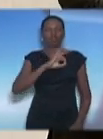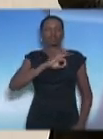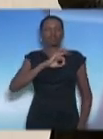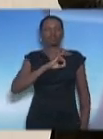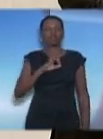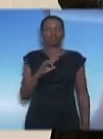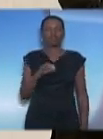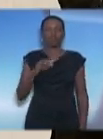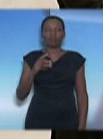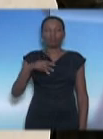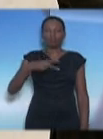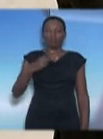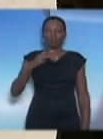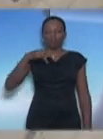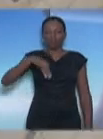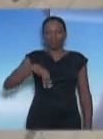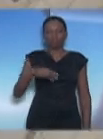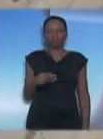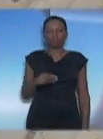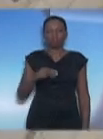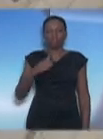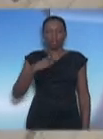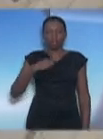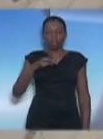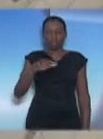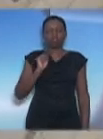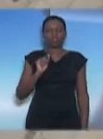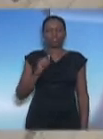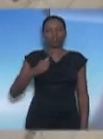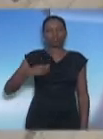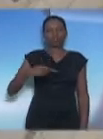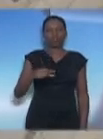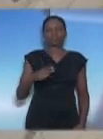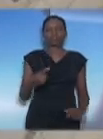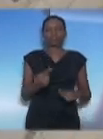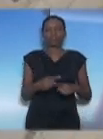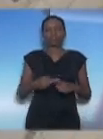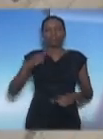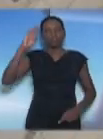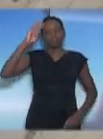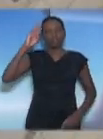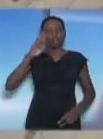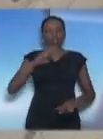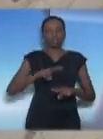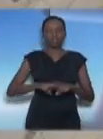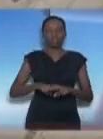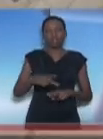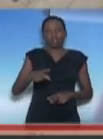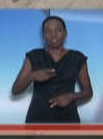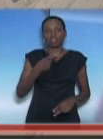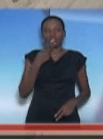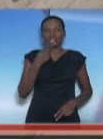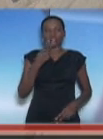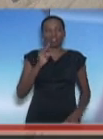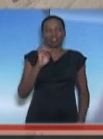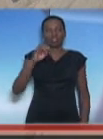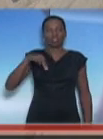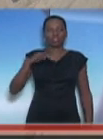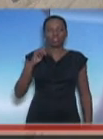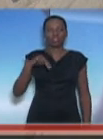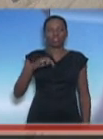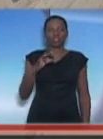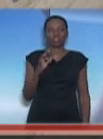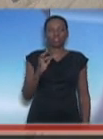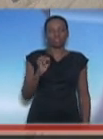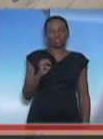polícia. E eu fui chamado ao local, porque os soldados que o prenderam, ele já se apresentou como tenente, houve uma certa